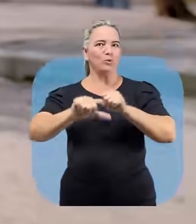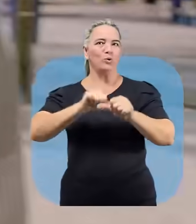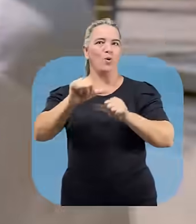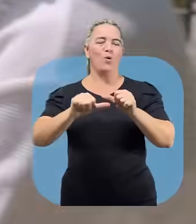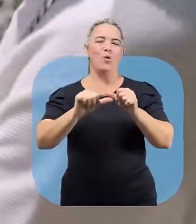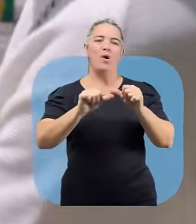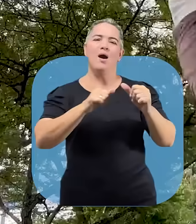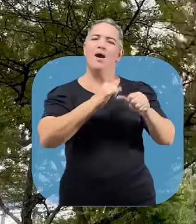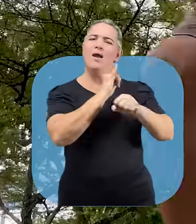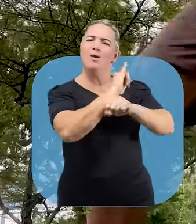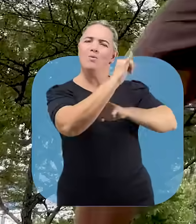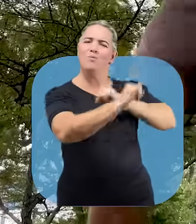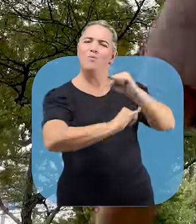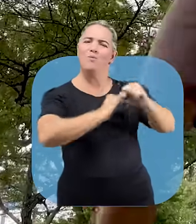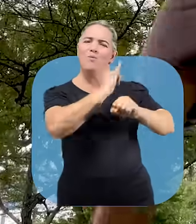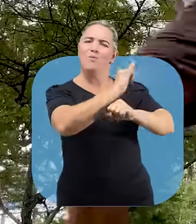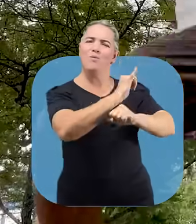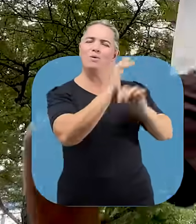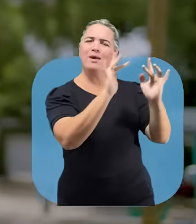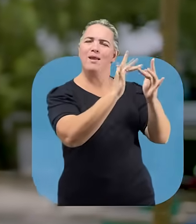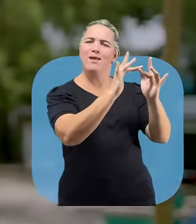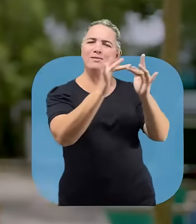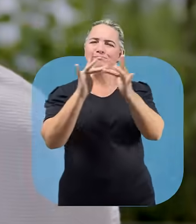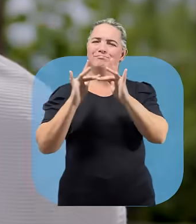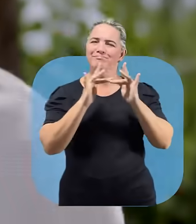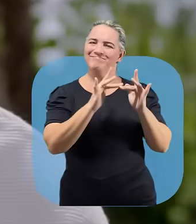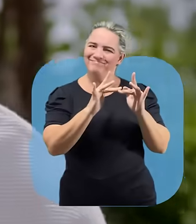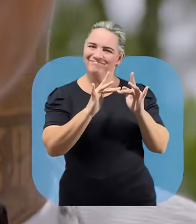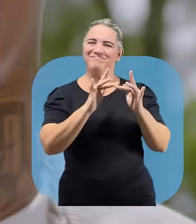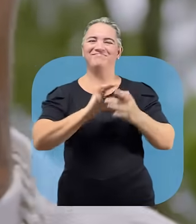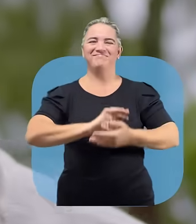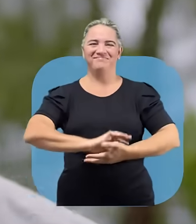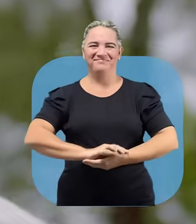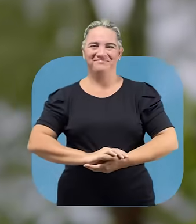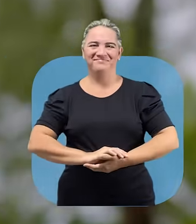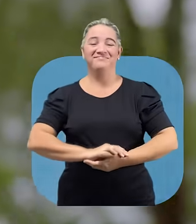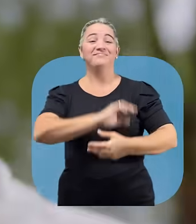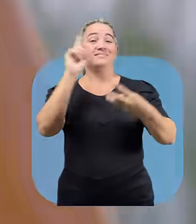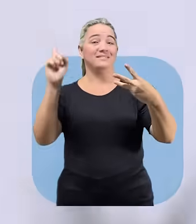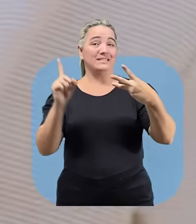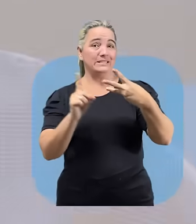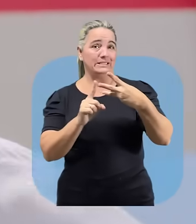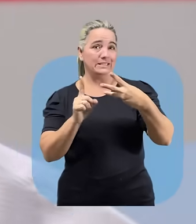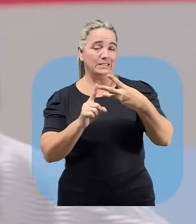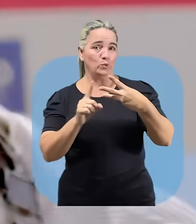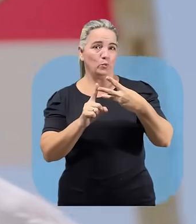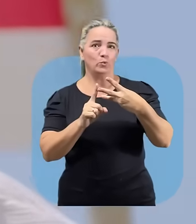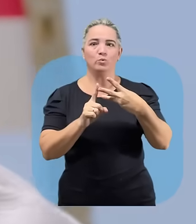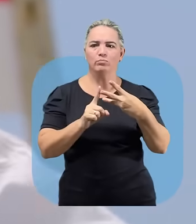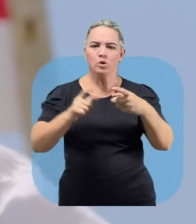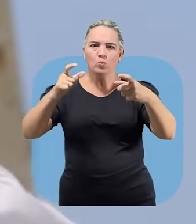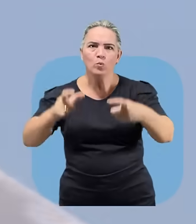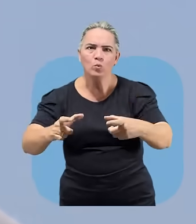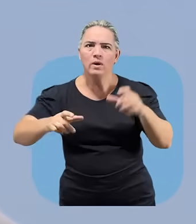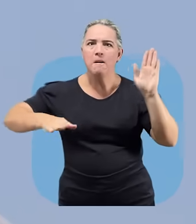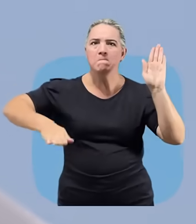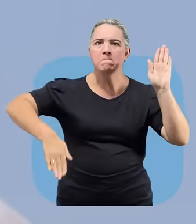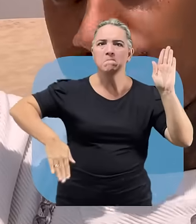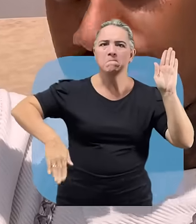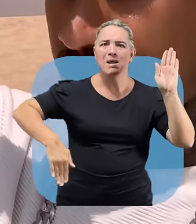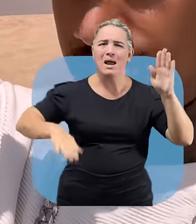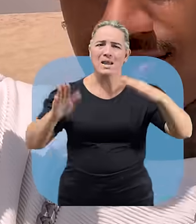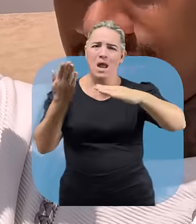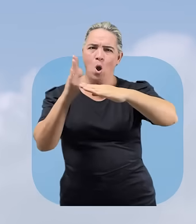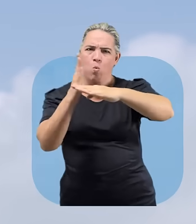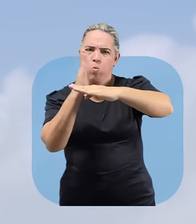da internet discada. Hoje a gente não surfa, a gente vive online. Segue! E em segundo lugar, numa praia